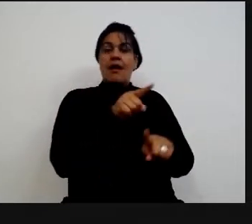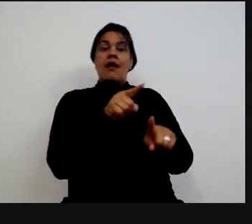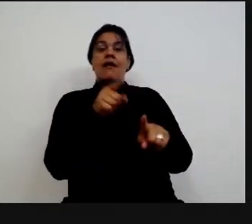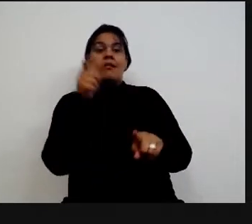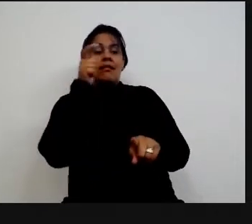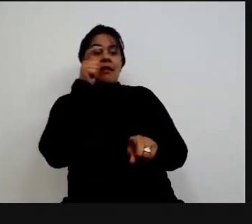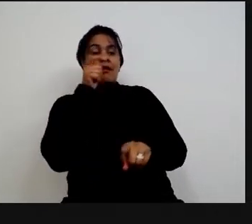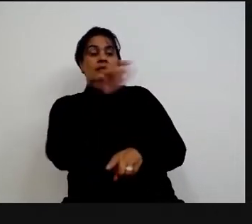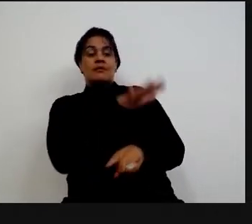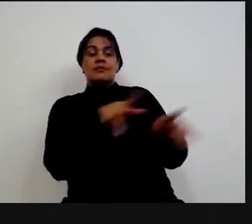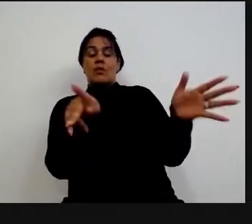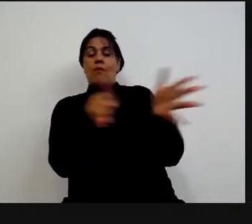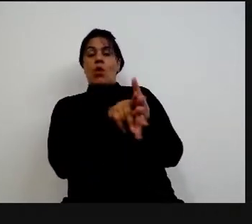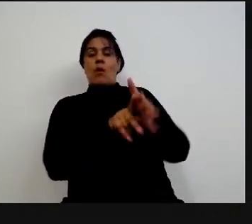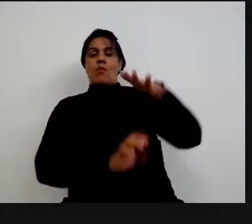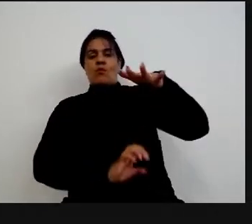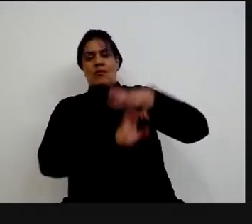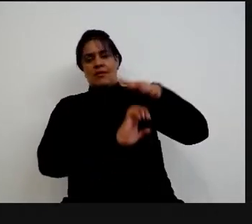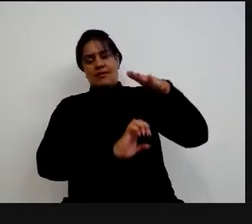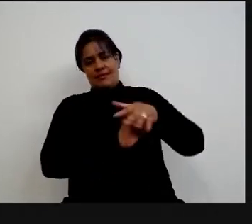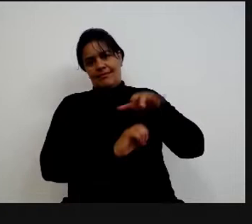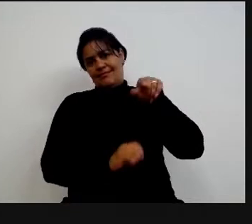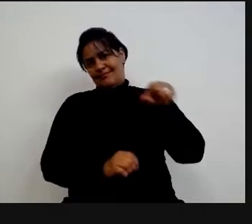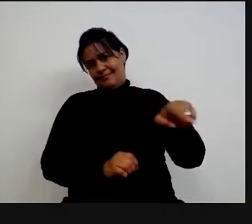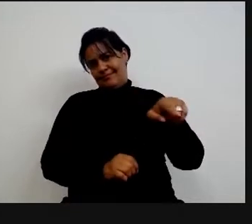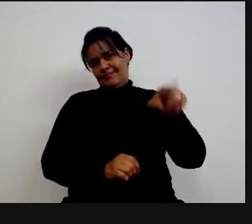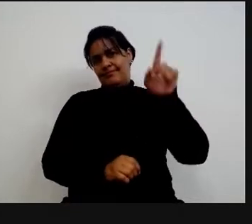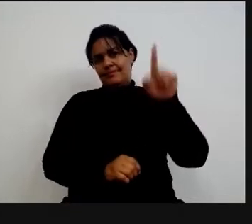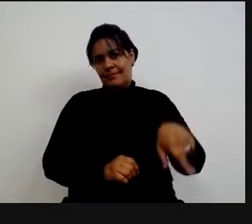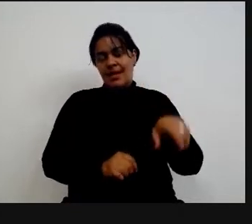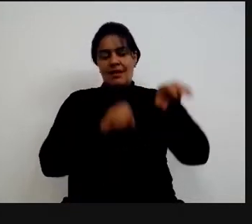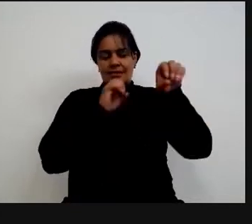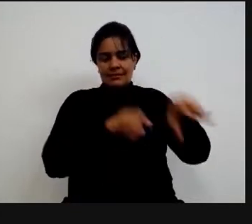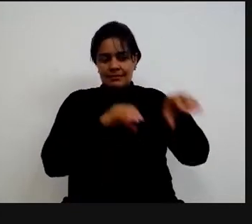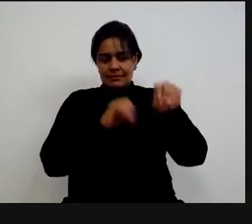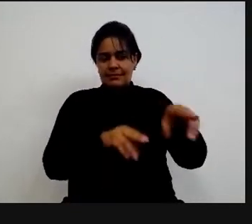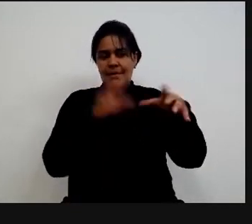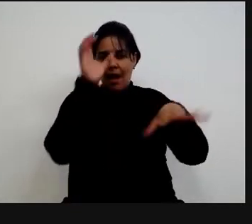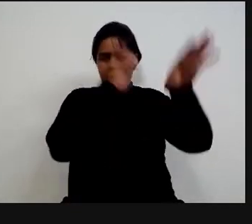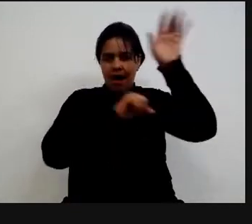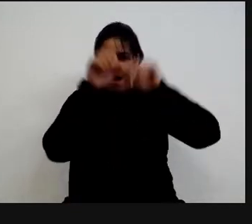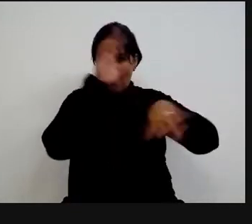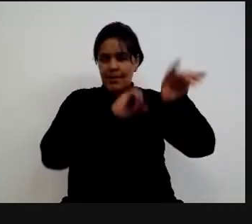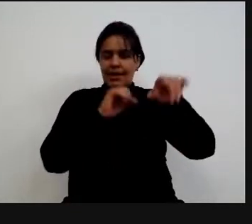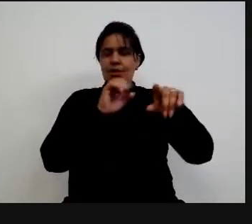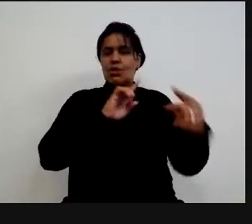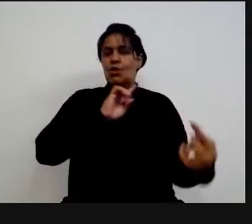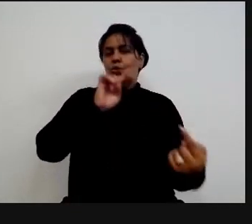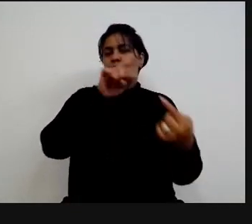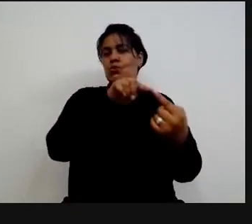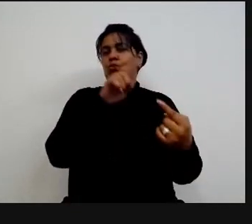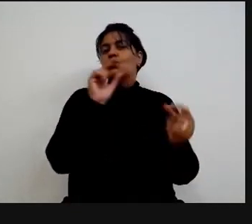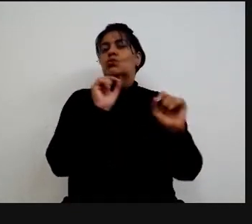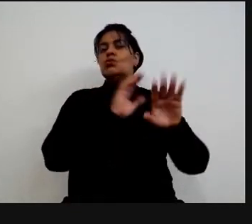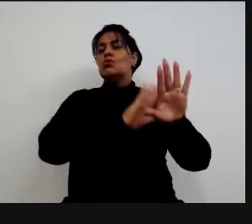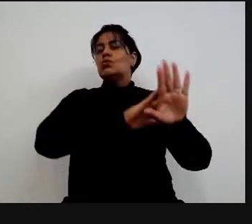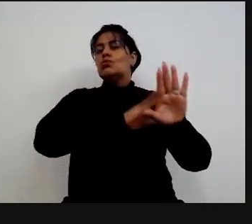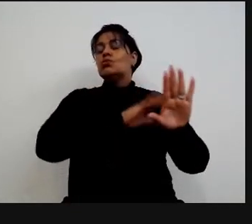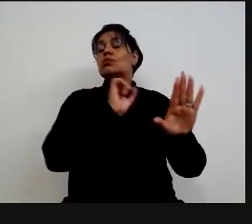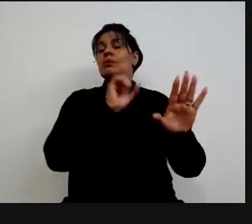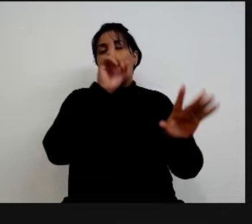diretrizes da empresa, para que essa educação permeie por um aperfeiçoamento profissional que gere esses